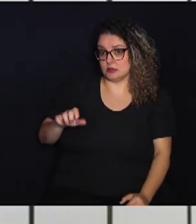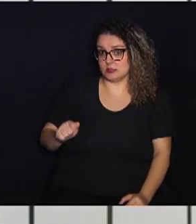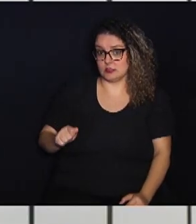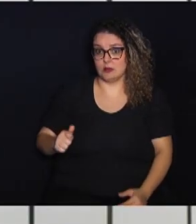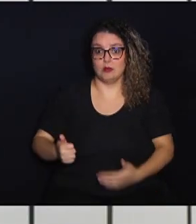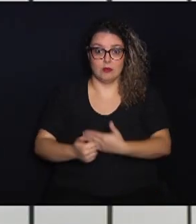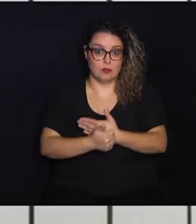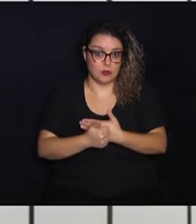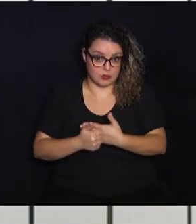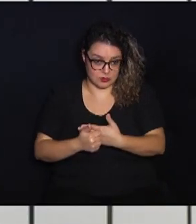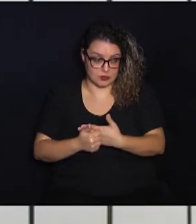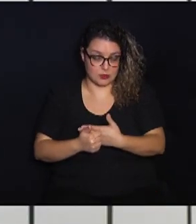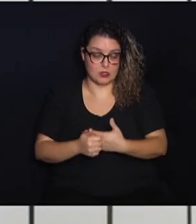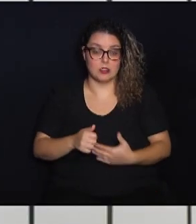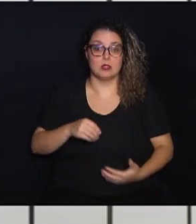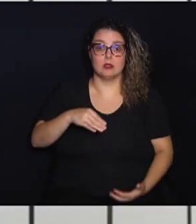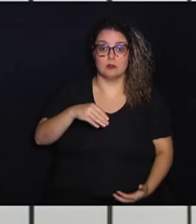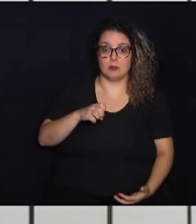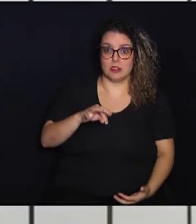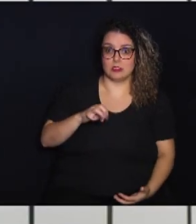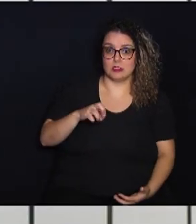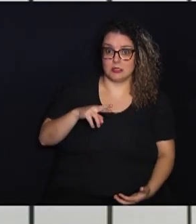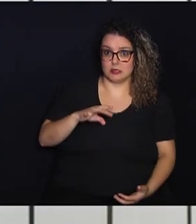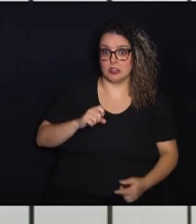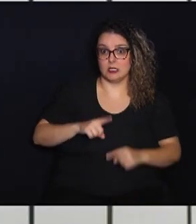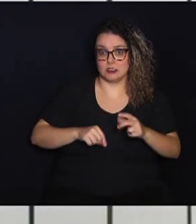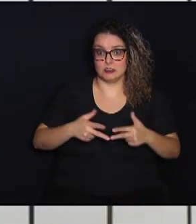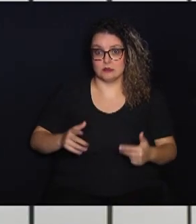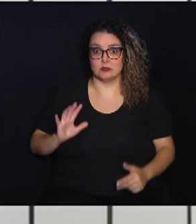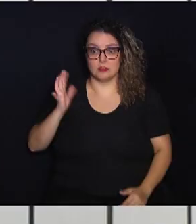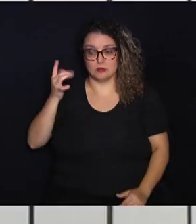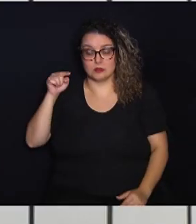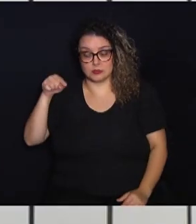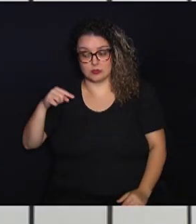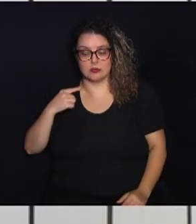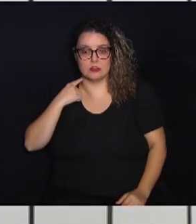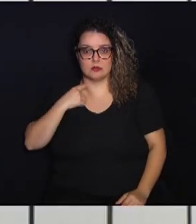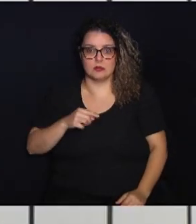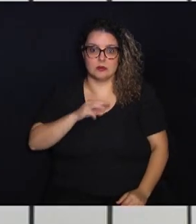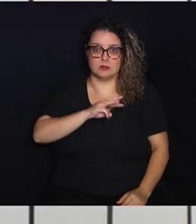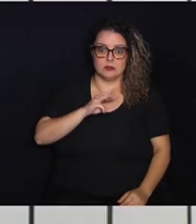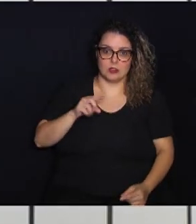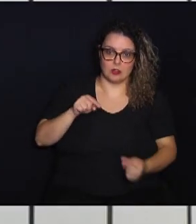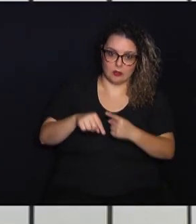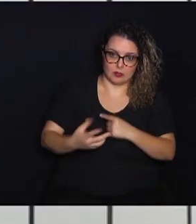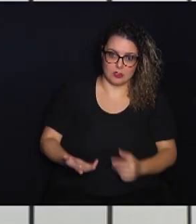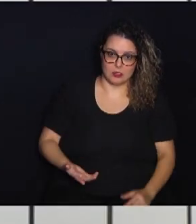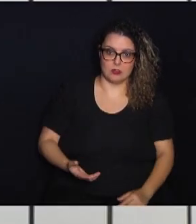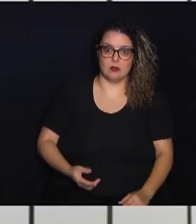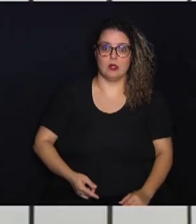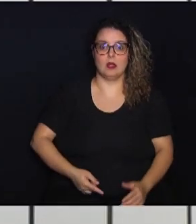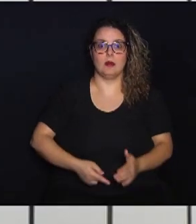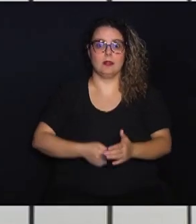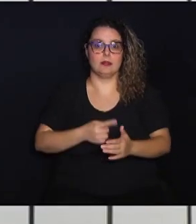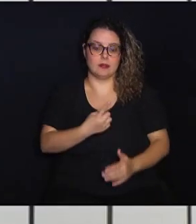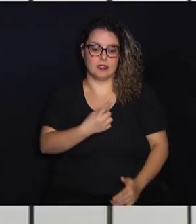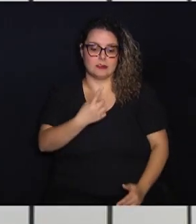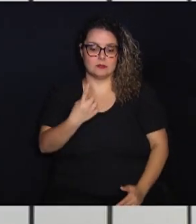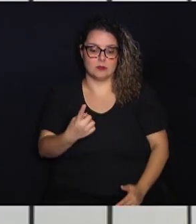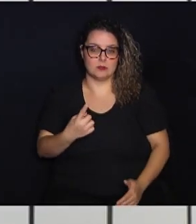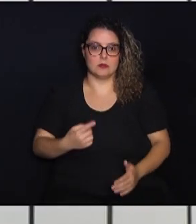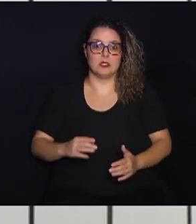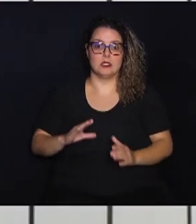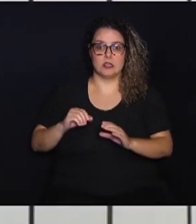e materiais contra o site. O fato ocorreu em Minas Gerais, onde a 11ª Câmara Civil entendeu que